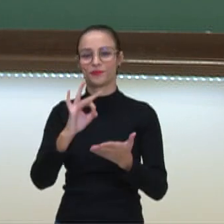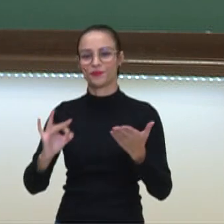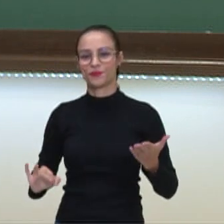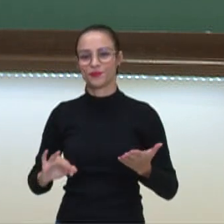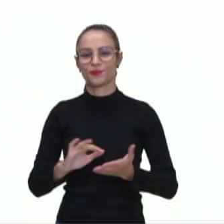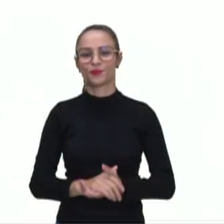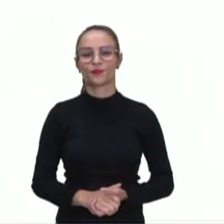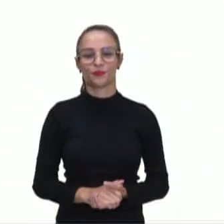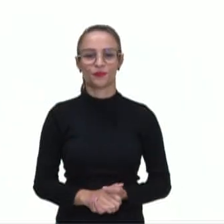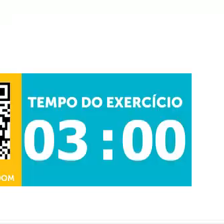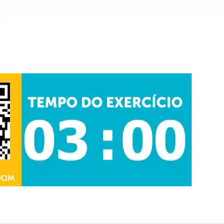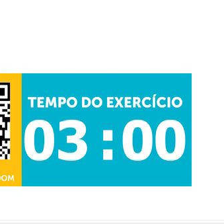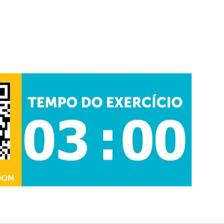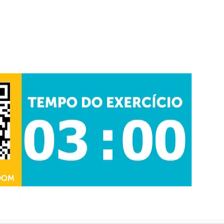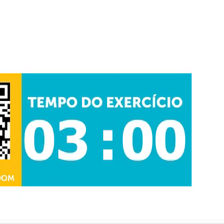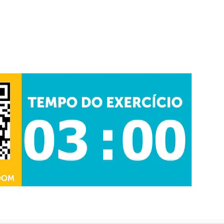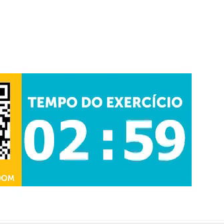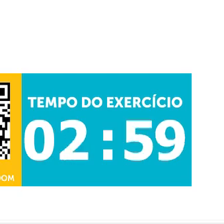correção.